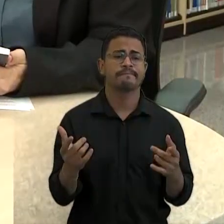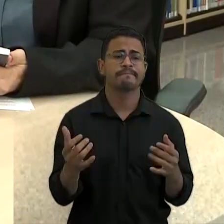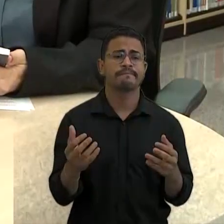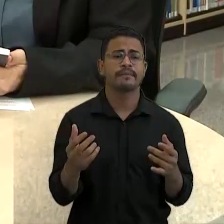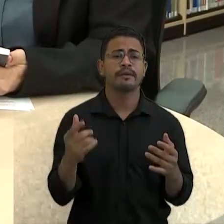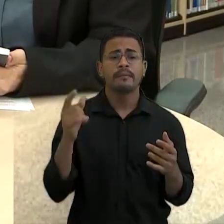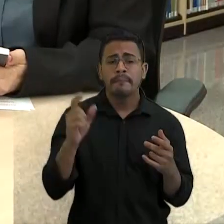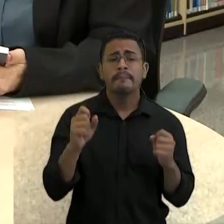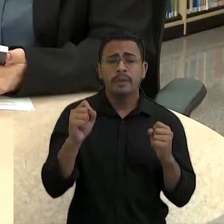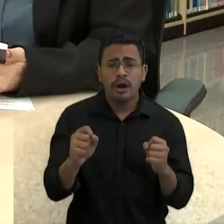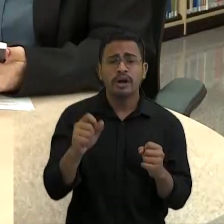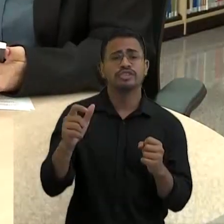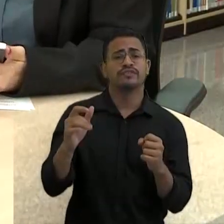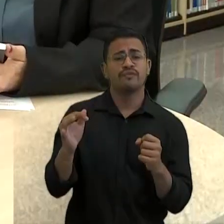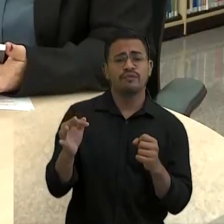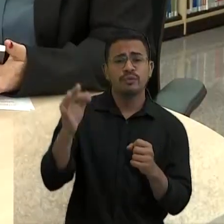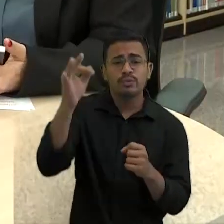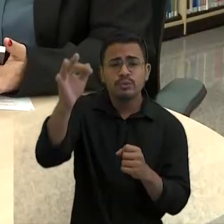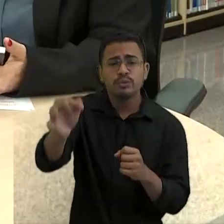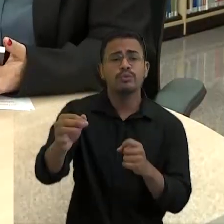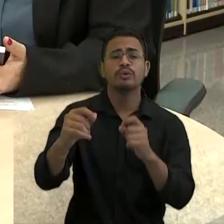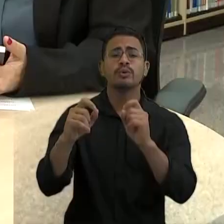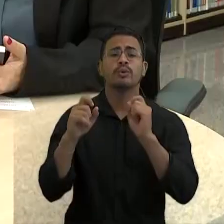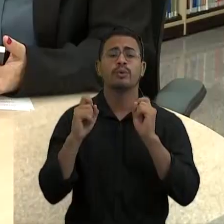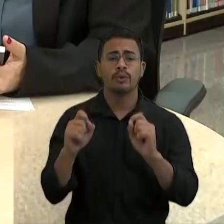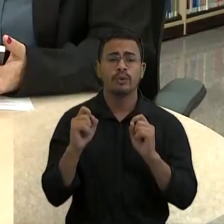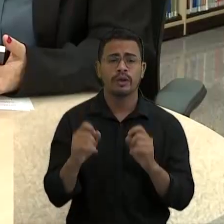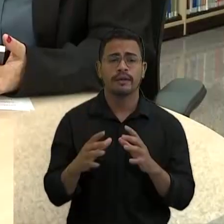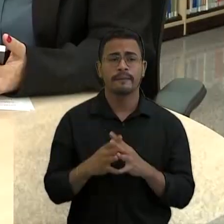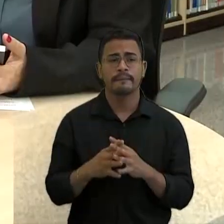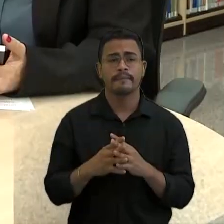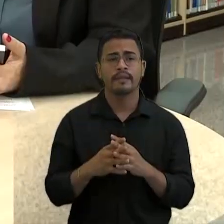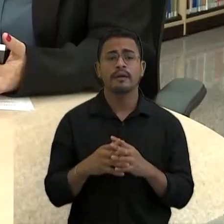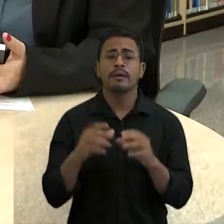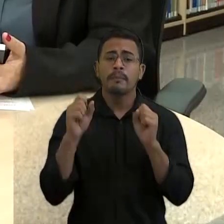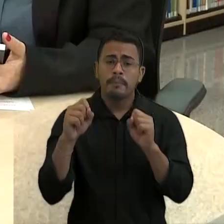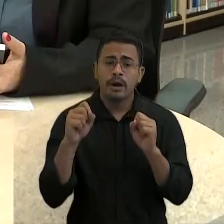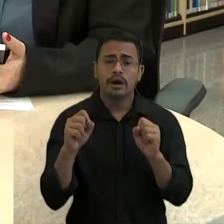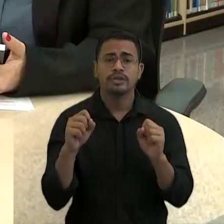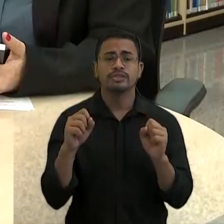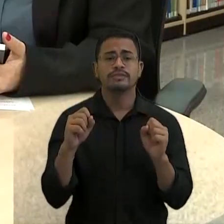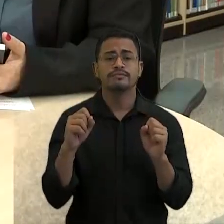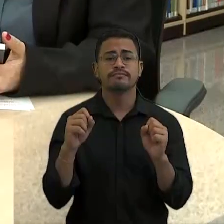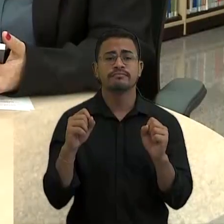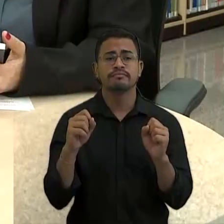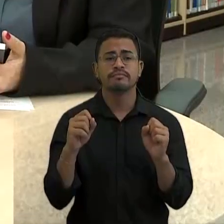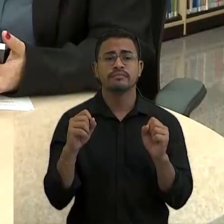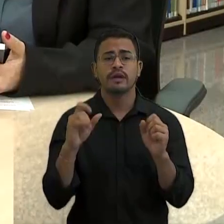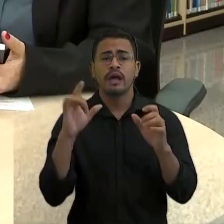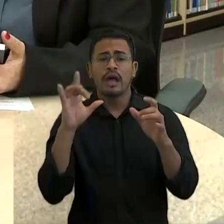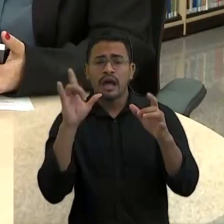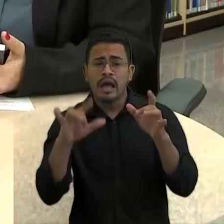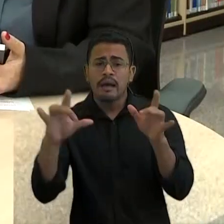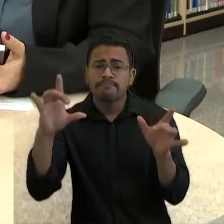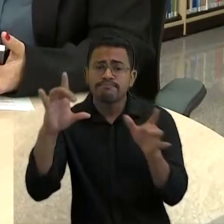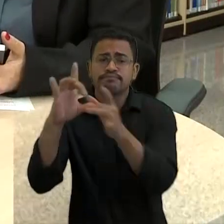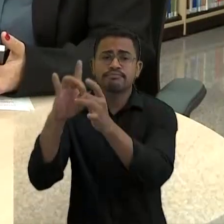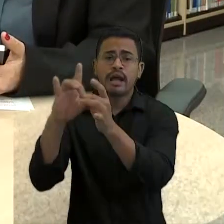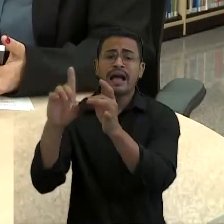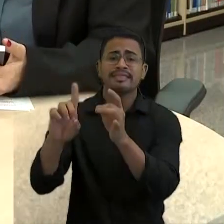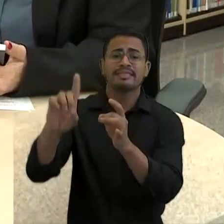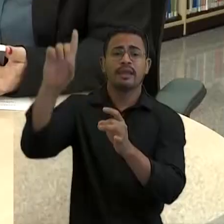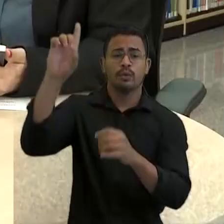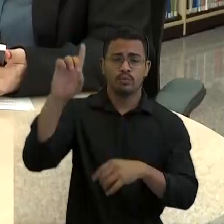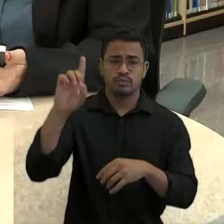no futuro, ficar ligado a Deus, né? Então, os